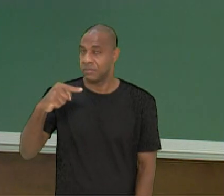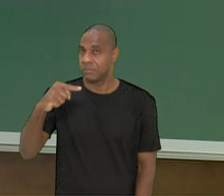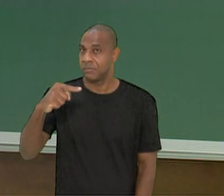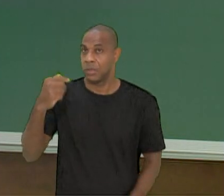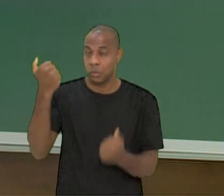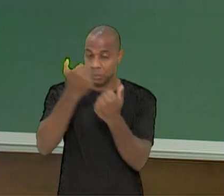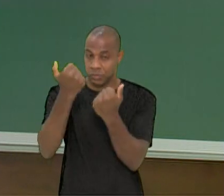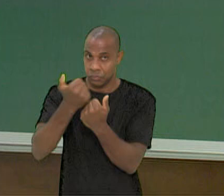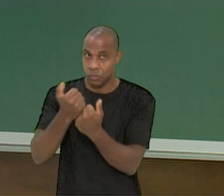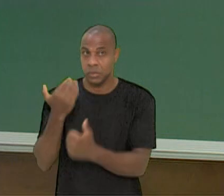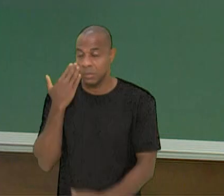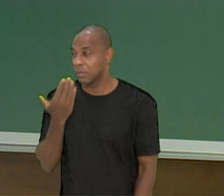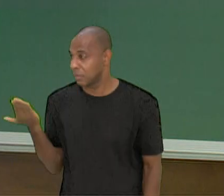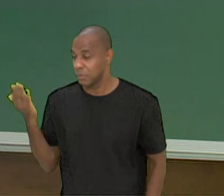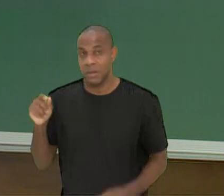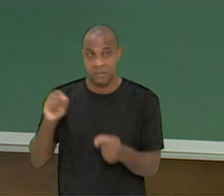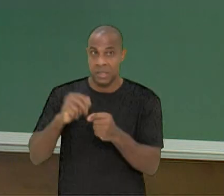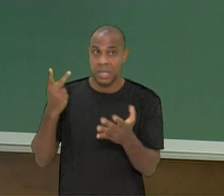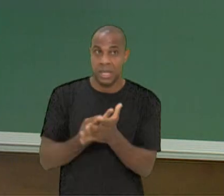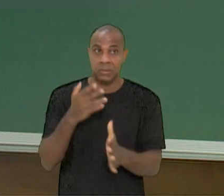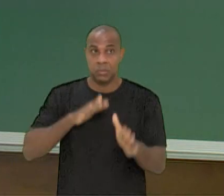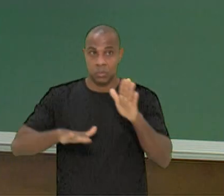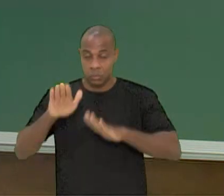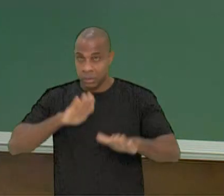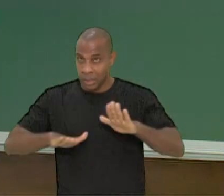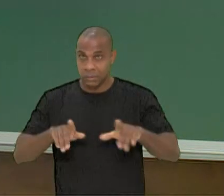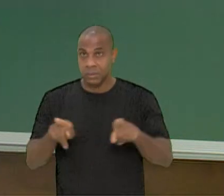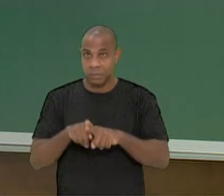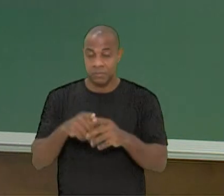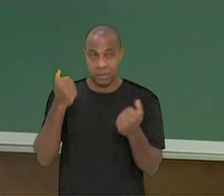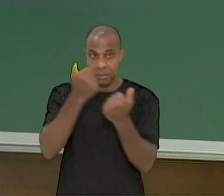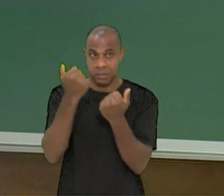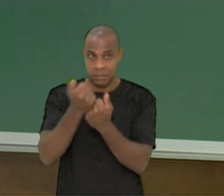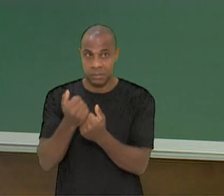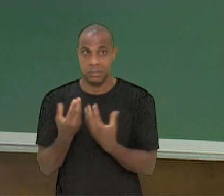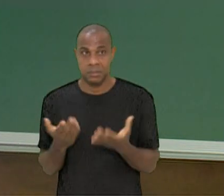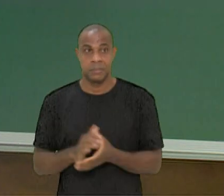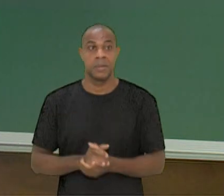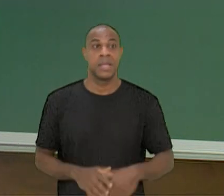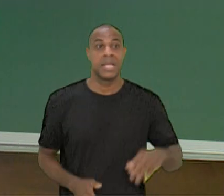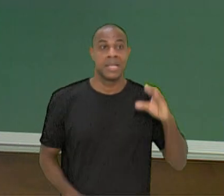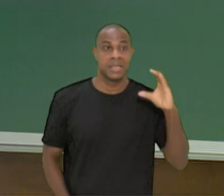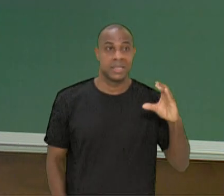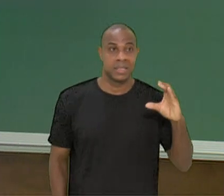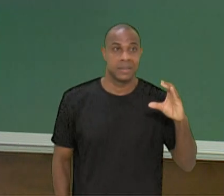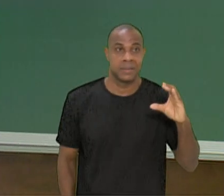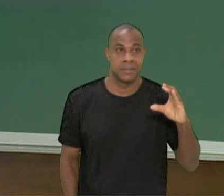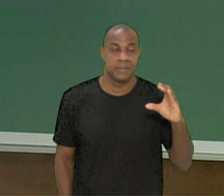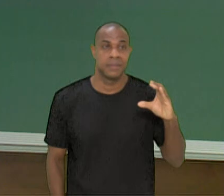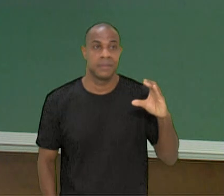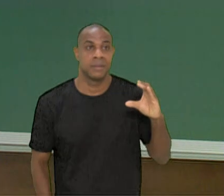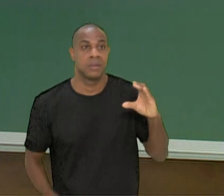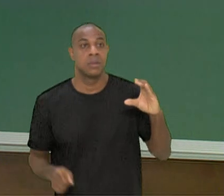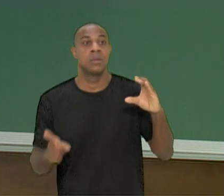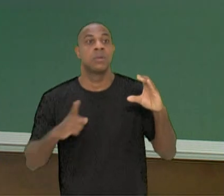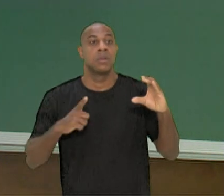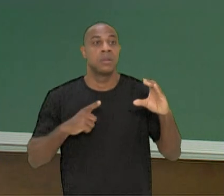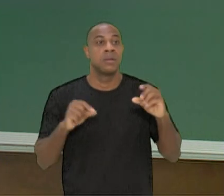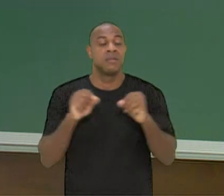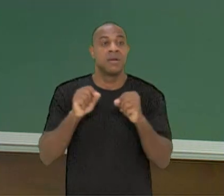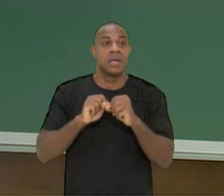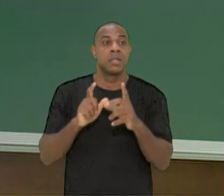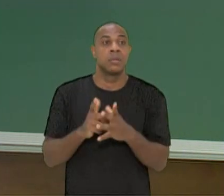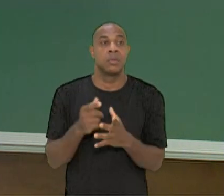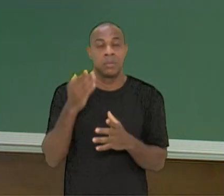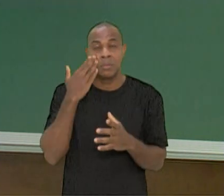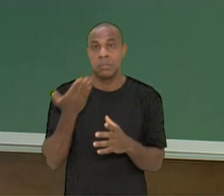parênteses na conta, para você não fazer errado e lembrar das regras de sinais. Beleza? Letra C. Determine o coeficiente,